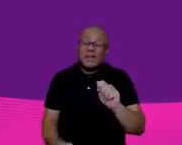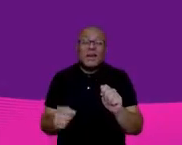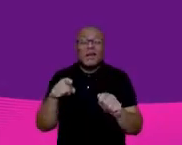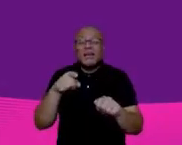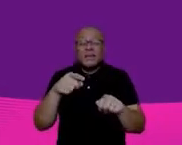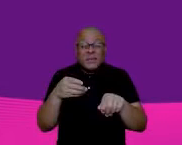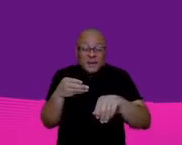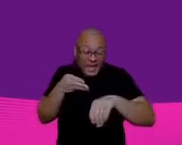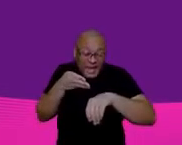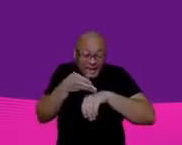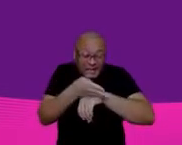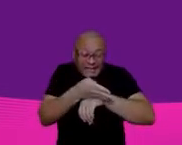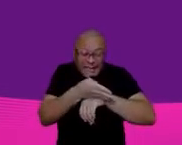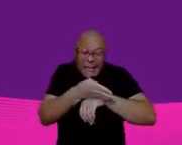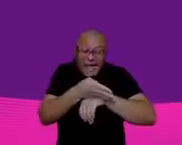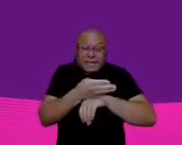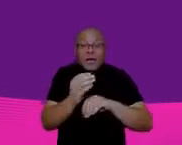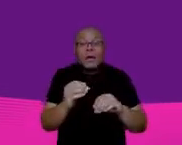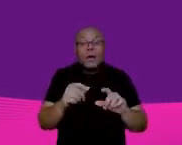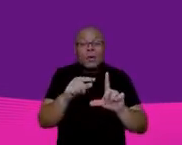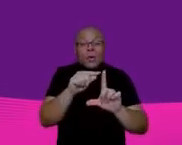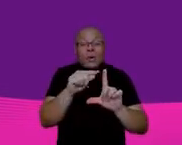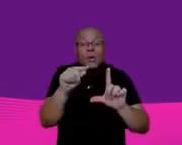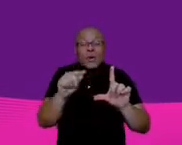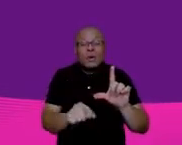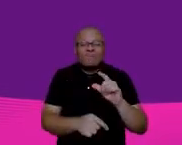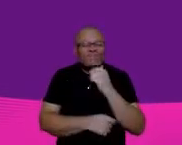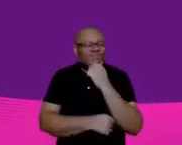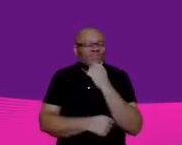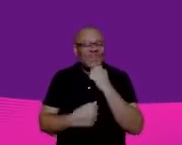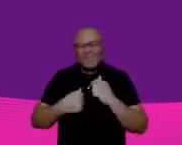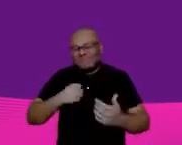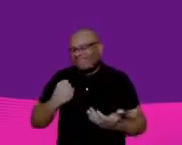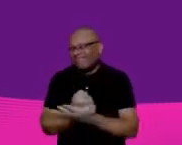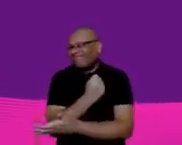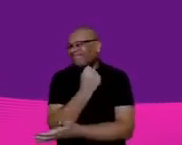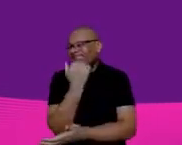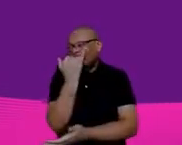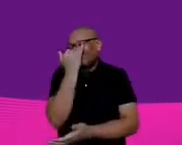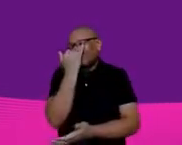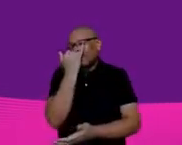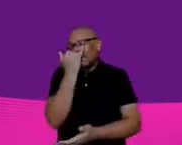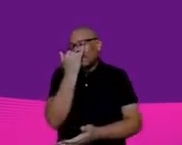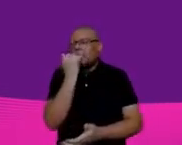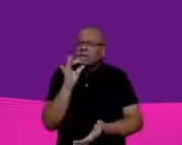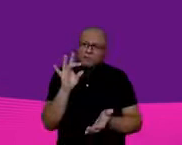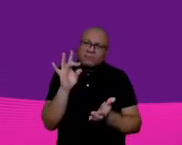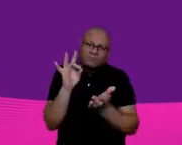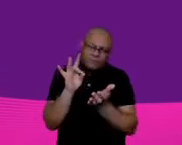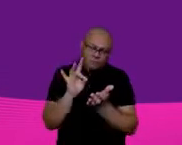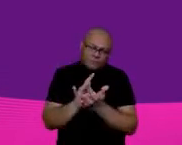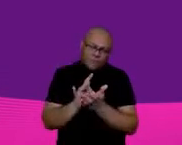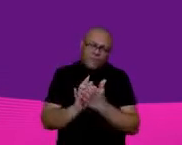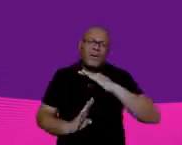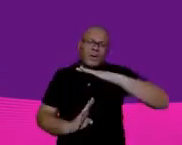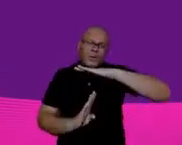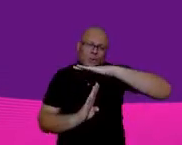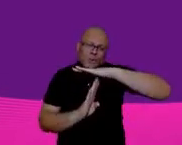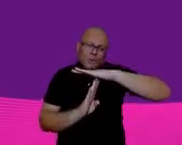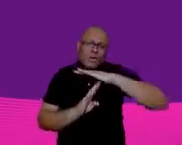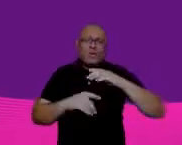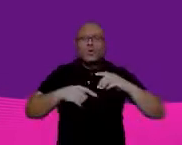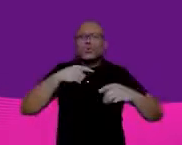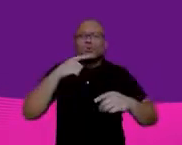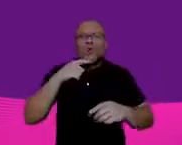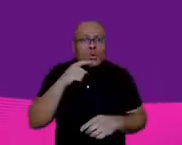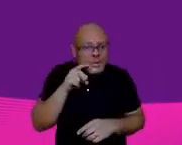e tudo isso me frustrava muito, apesar de ser realmente uma limitação, a gente não conseguia ver. Mas